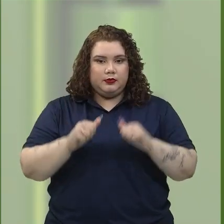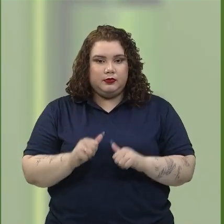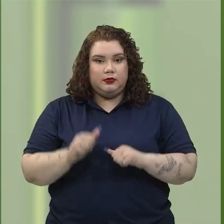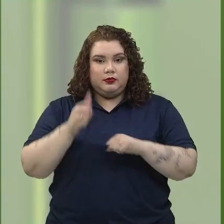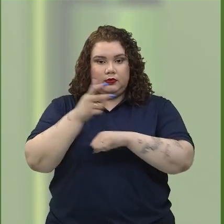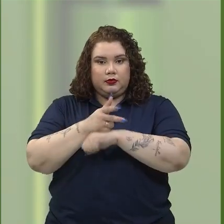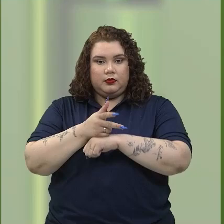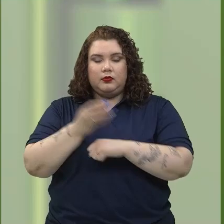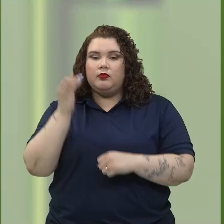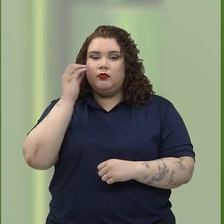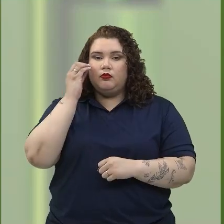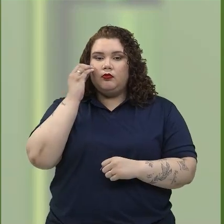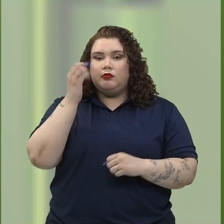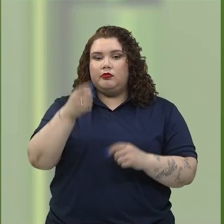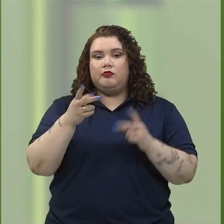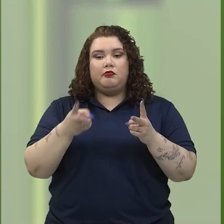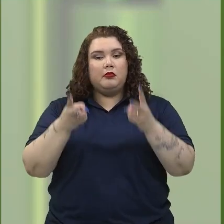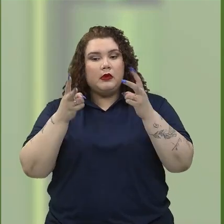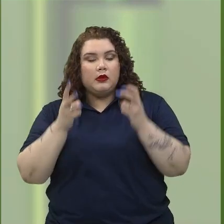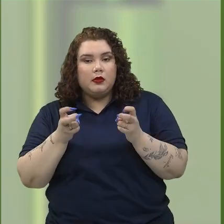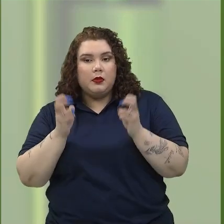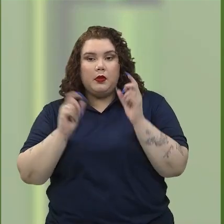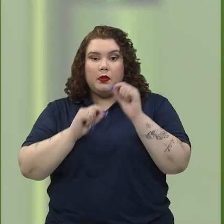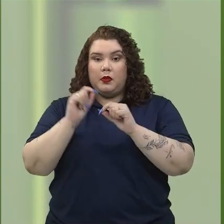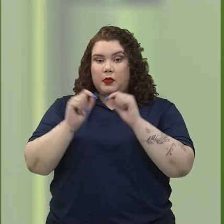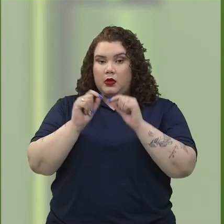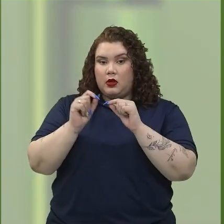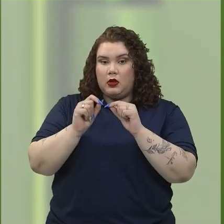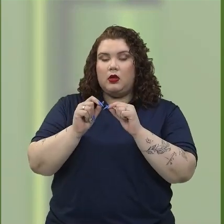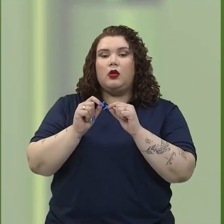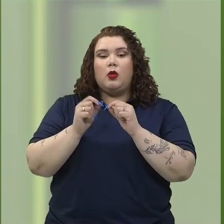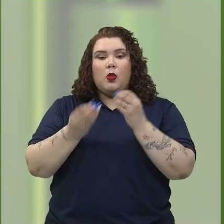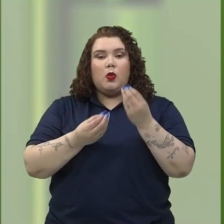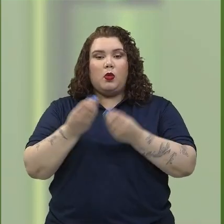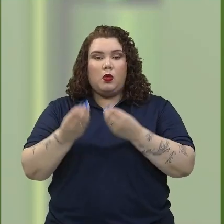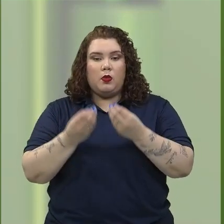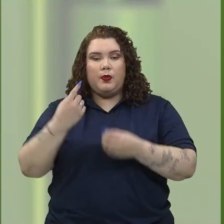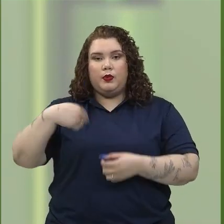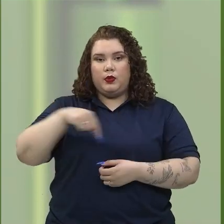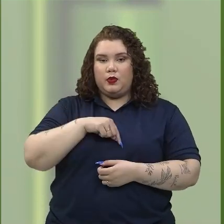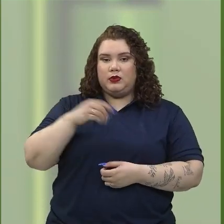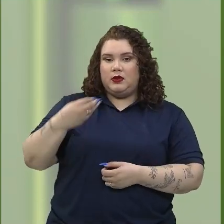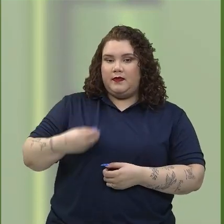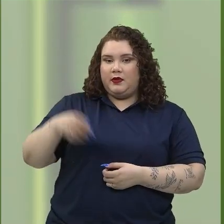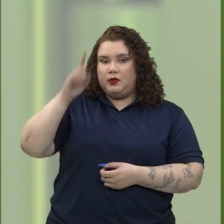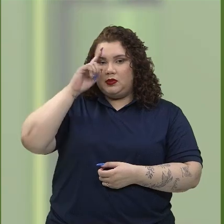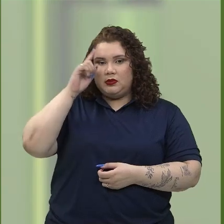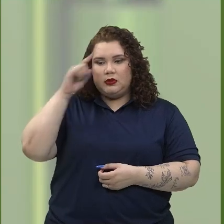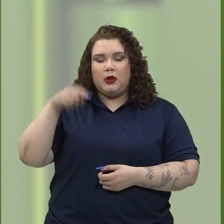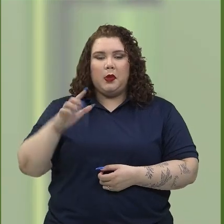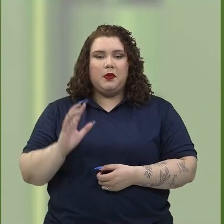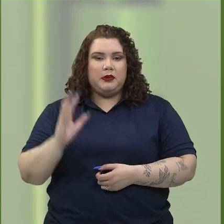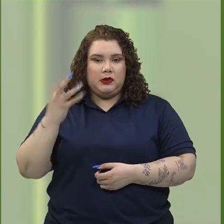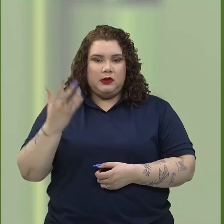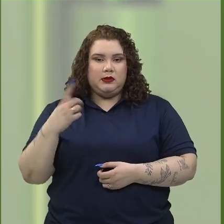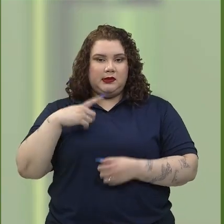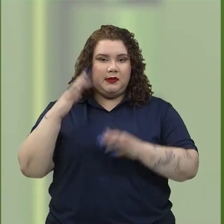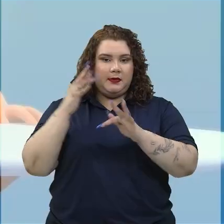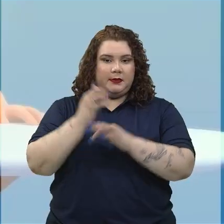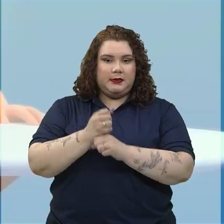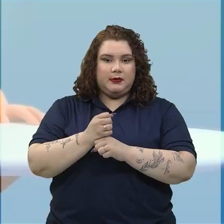vídeo para você perceber e observar como no nosso cotidiano tem esse efeito Joule. Vamos